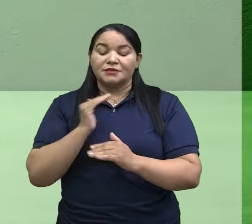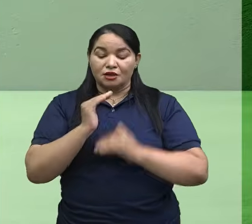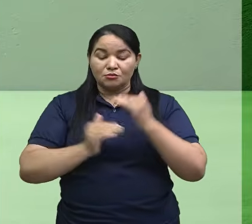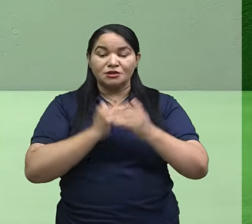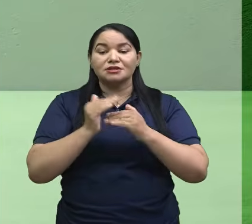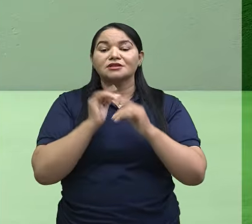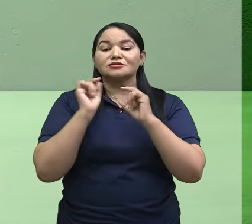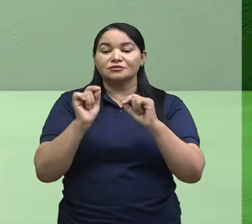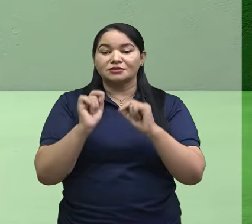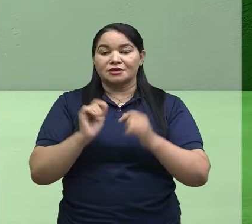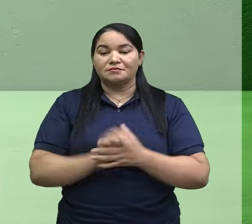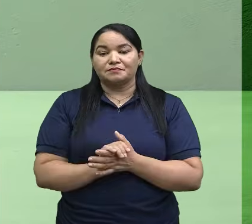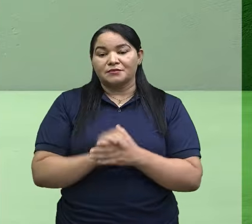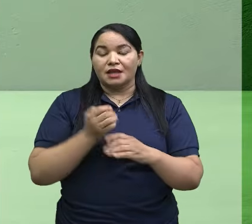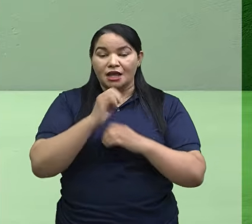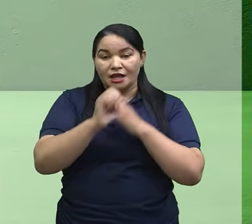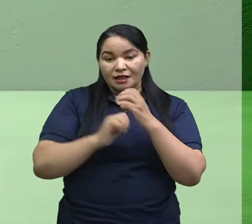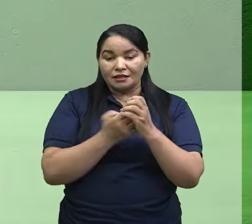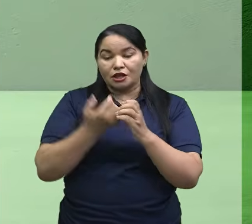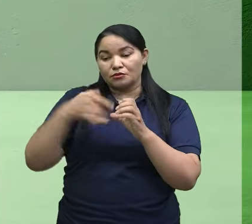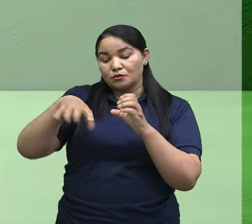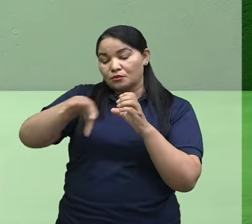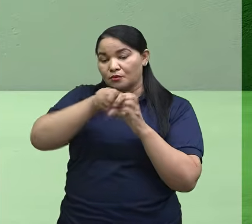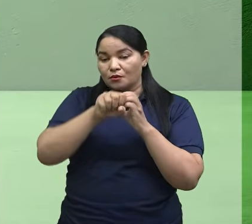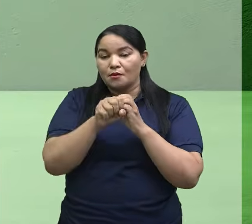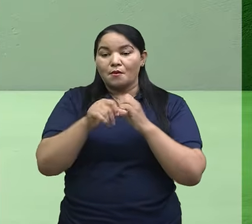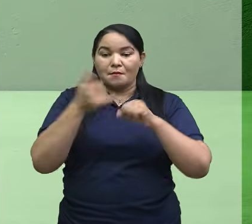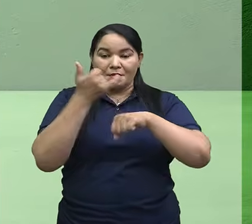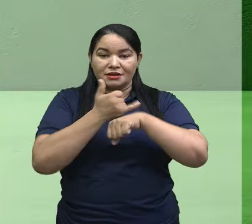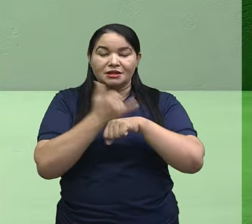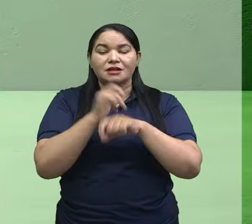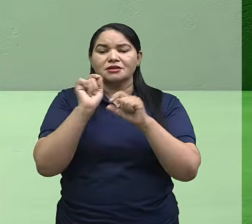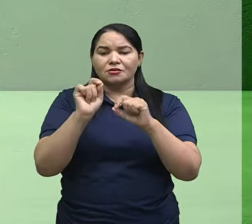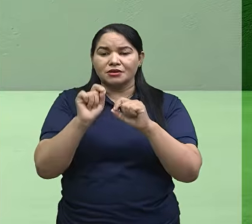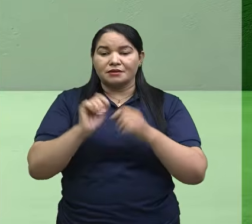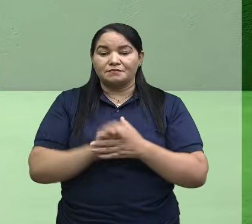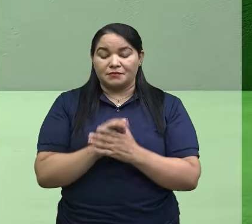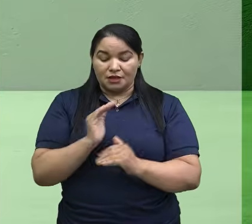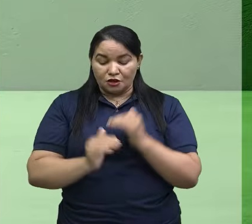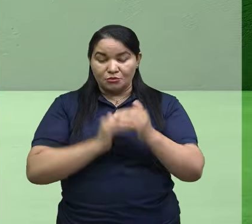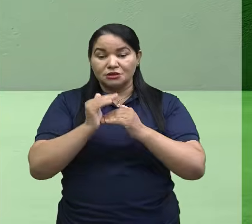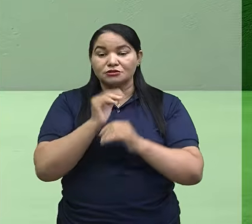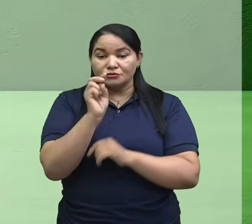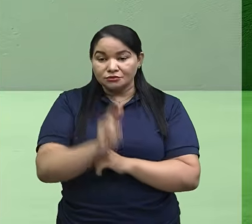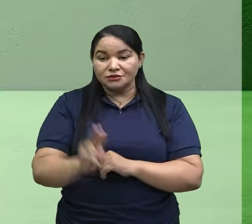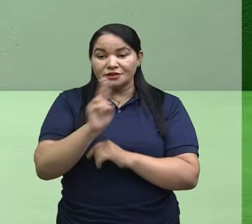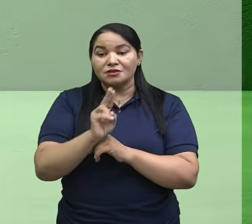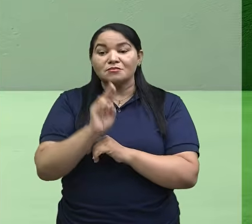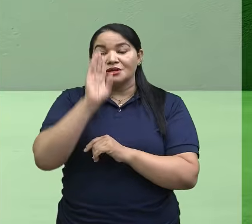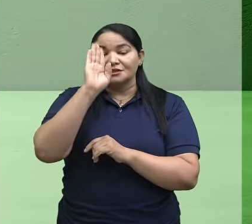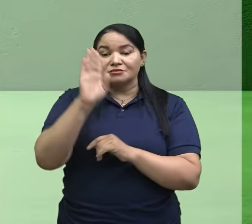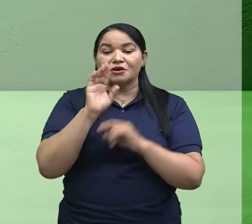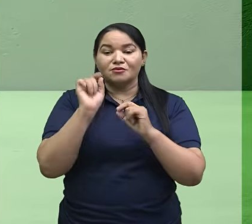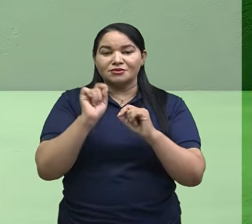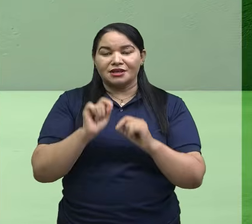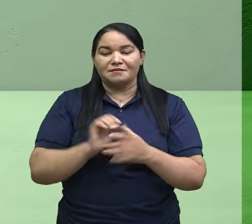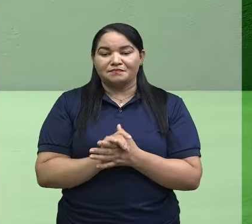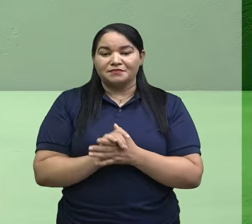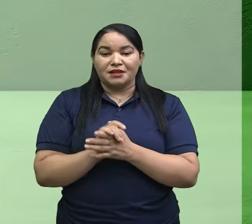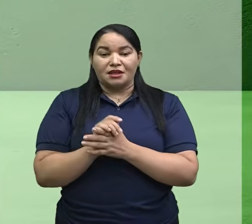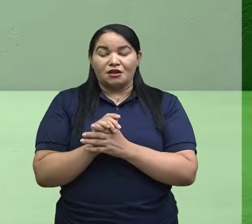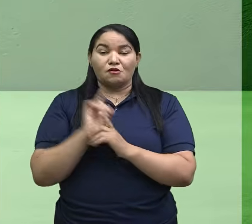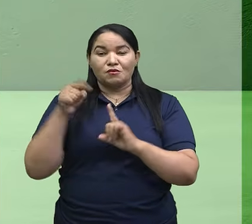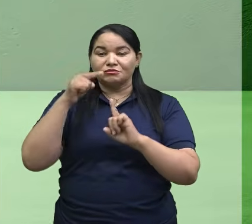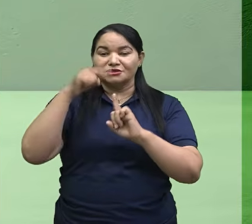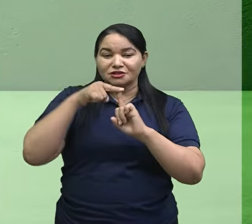chamado de eletrodeposição metálica e ele refere-se a um processo utilizado principalmente com a finalidade de